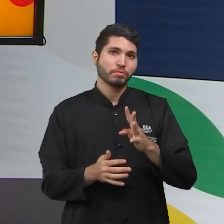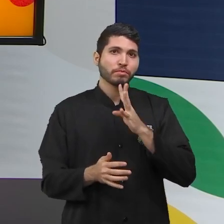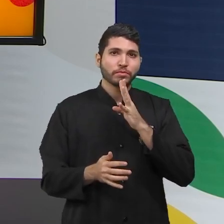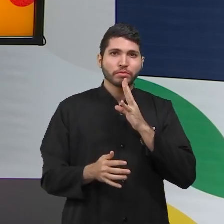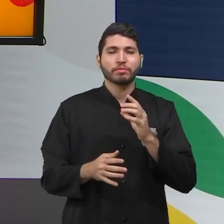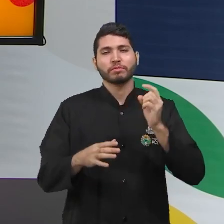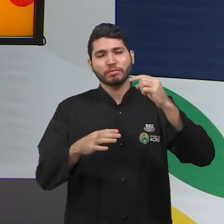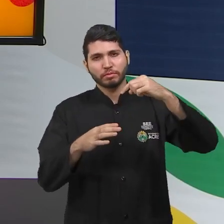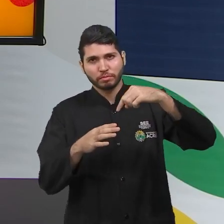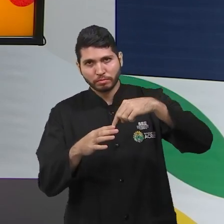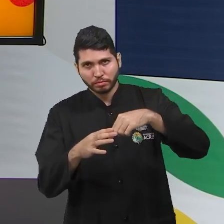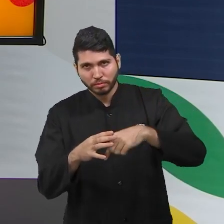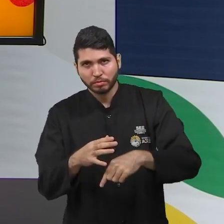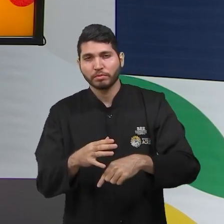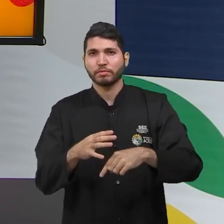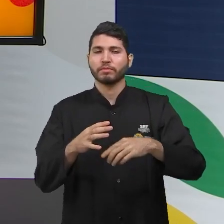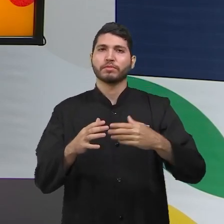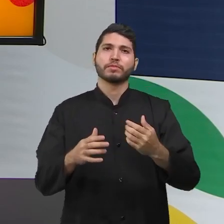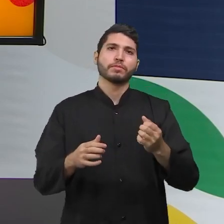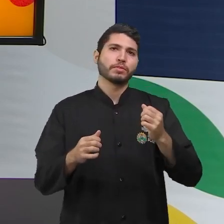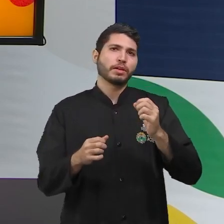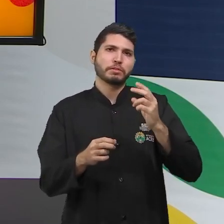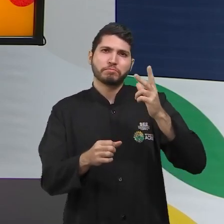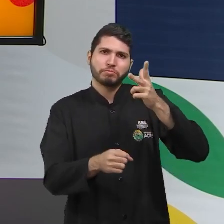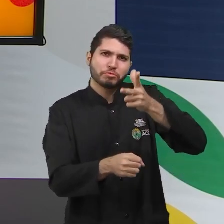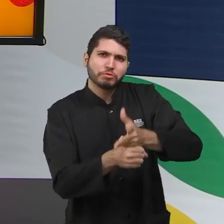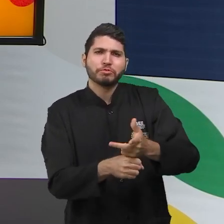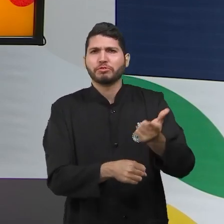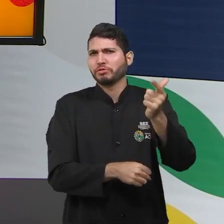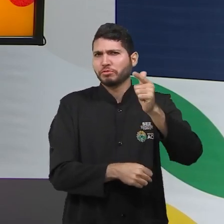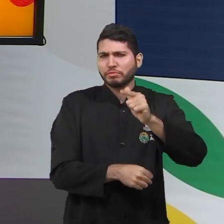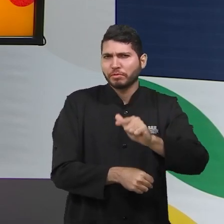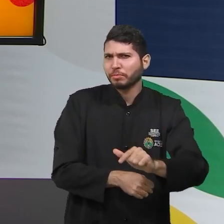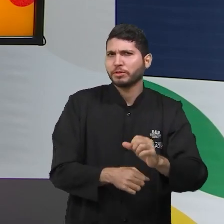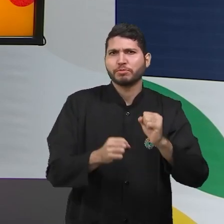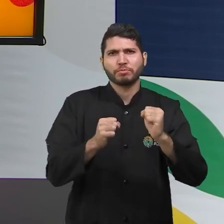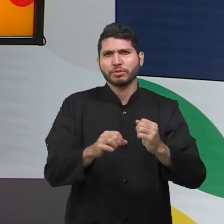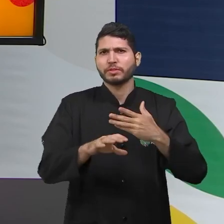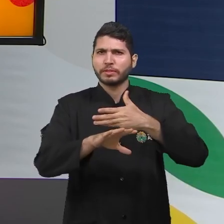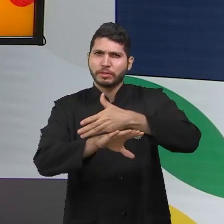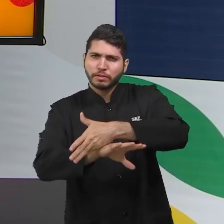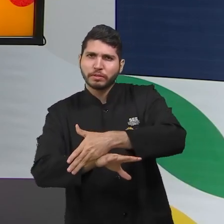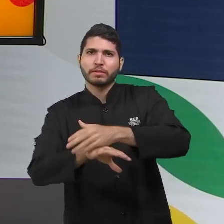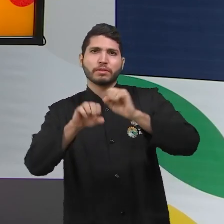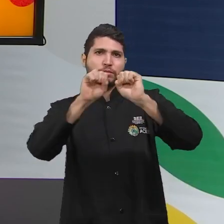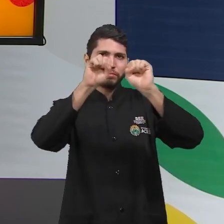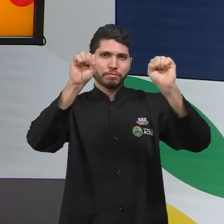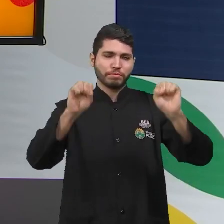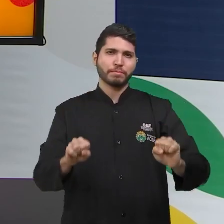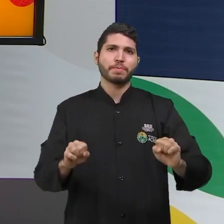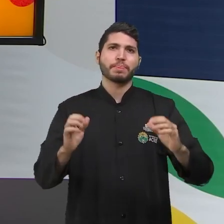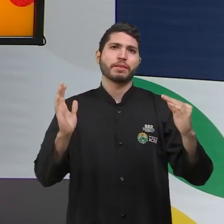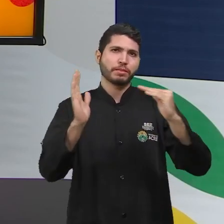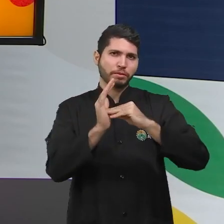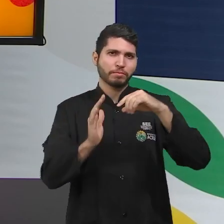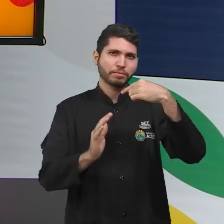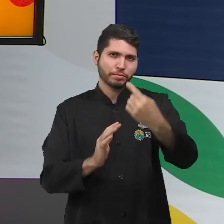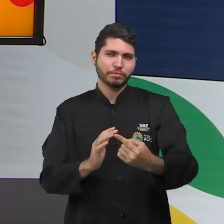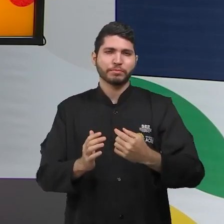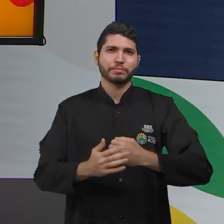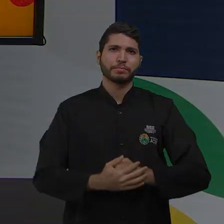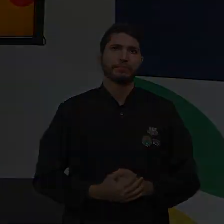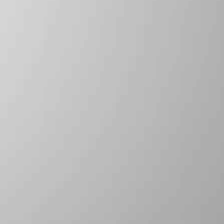aulas de toda a nossa equipe aqui do Centro de Mídias do Acre, tá? Então, muito obrigada, a gente se encontra na próxima.